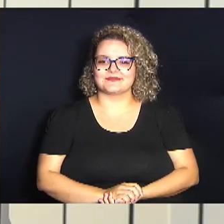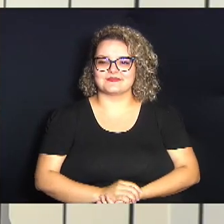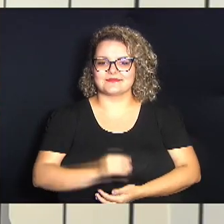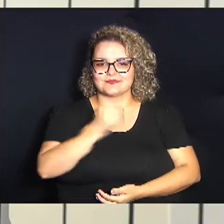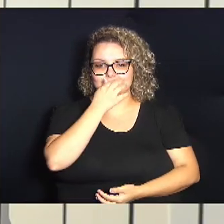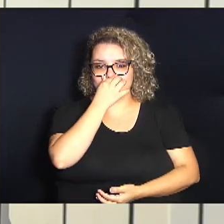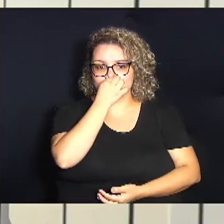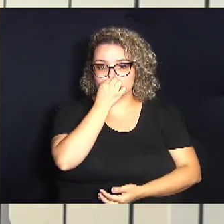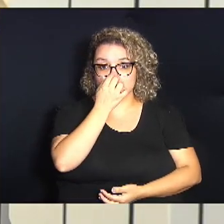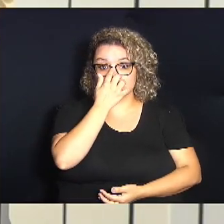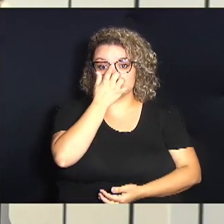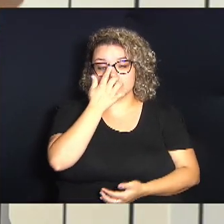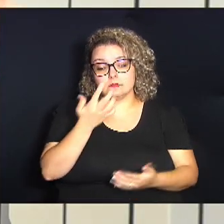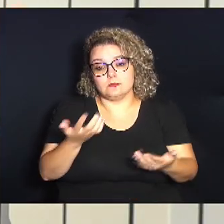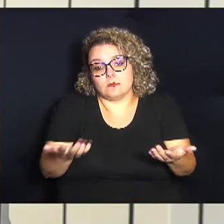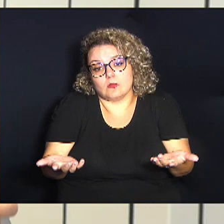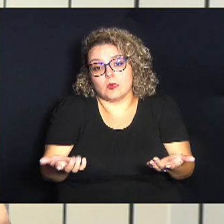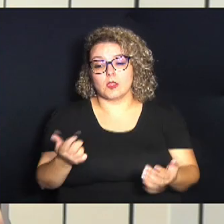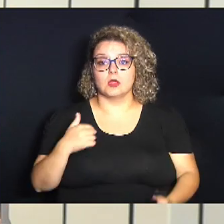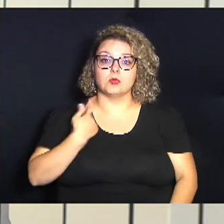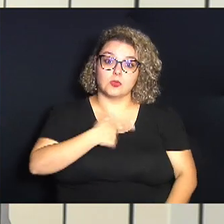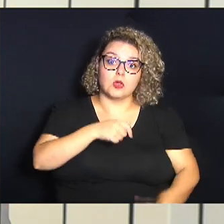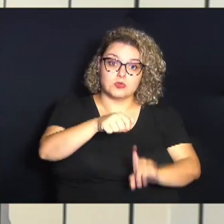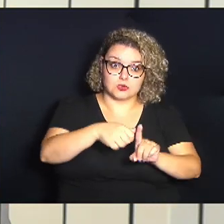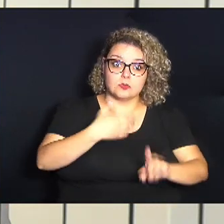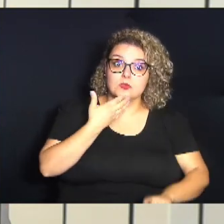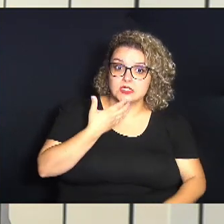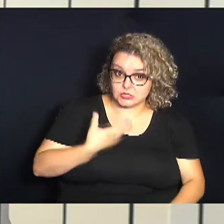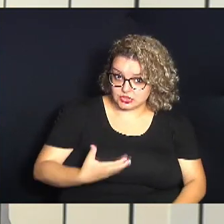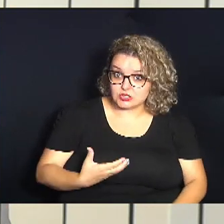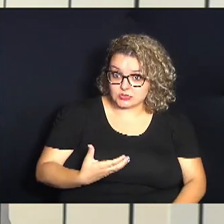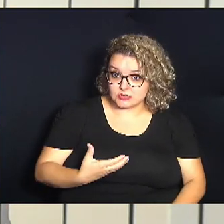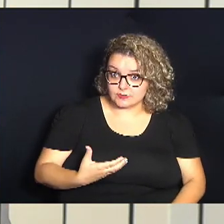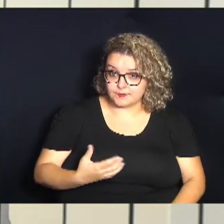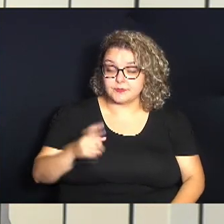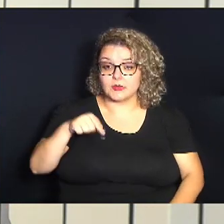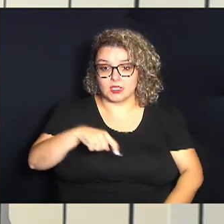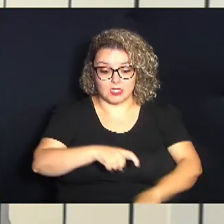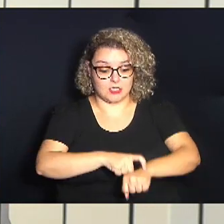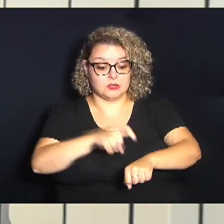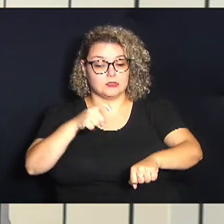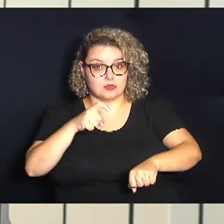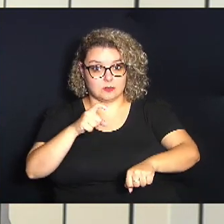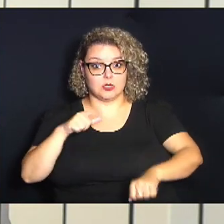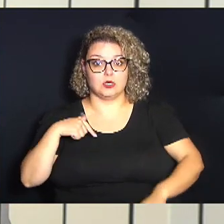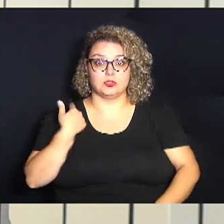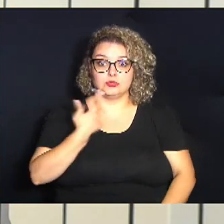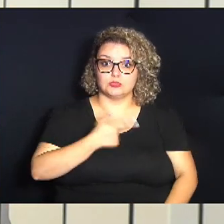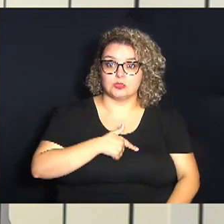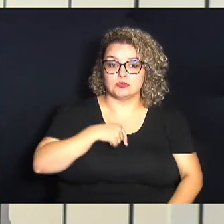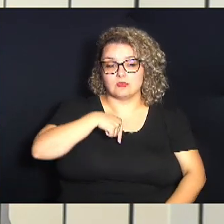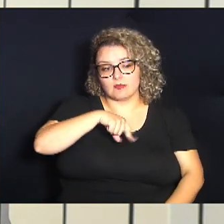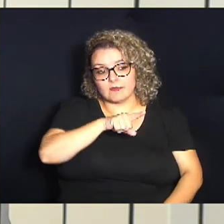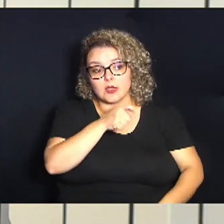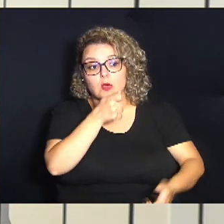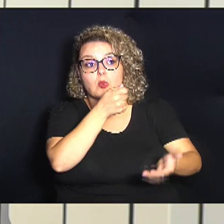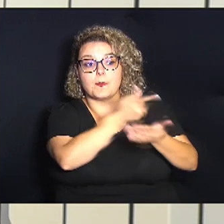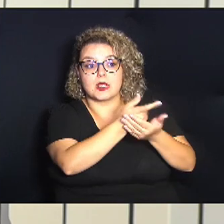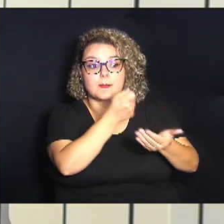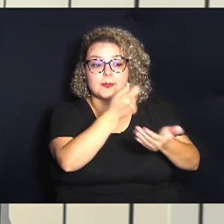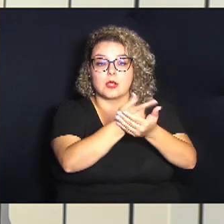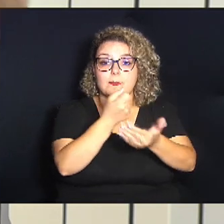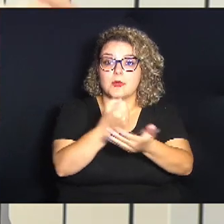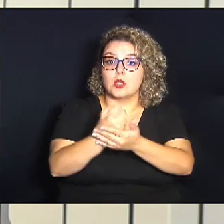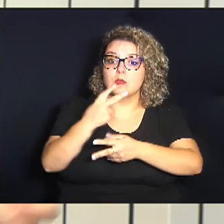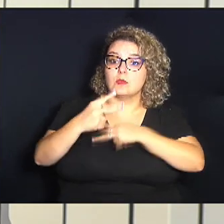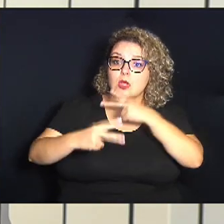Bom, e já que nós estamos no mês de dezembro, e esta época a gente sai às compras, compra presentes